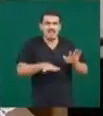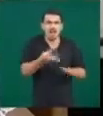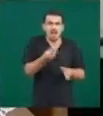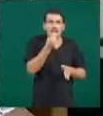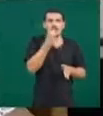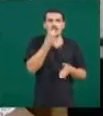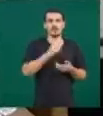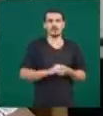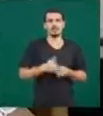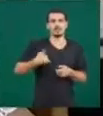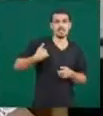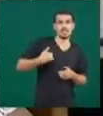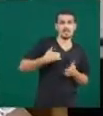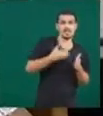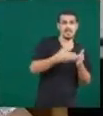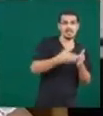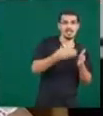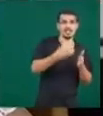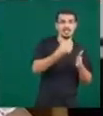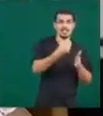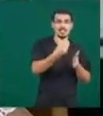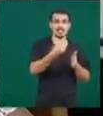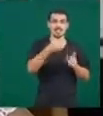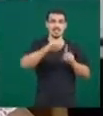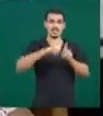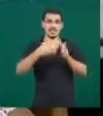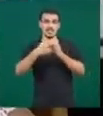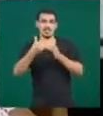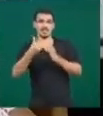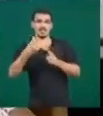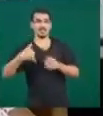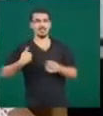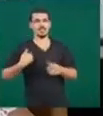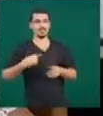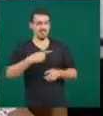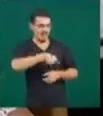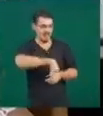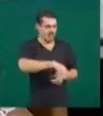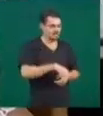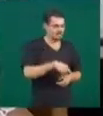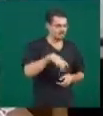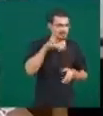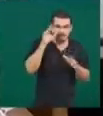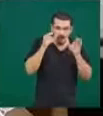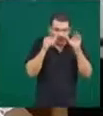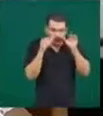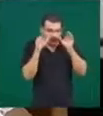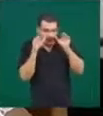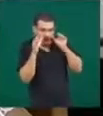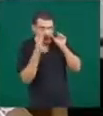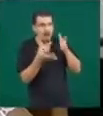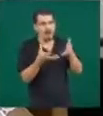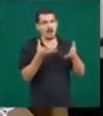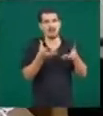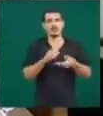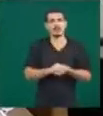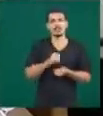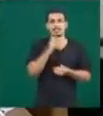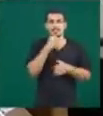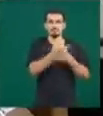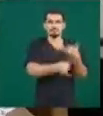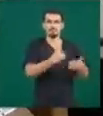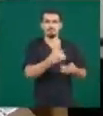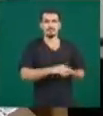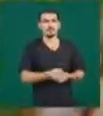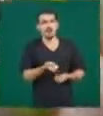de 6 meses a 6 anos, que é a maior incidência, eles são muito curiosos e eles querem e começam a brincar